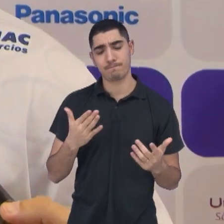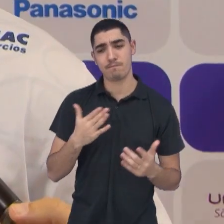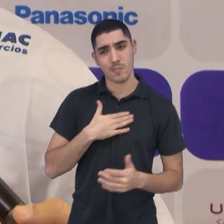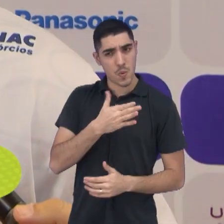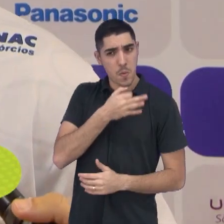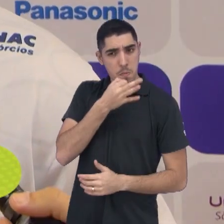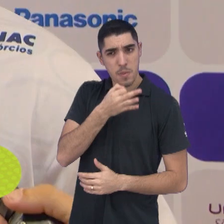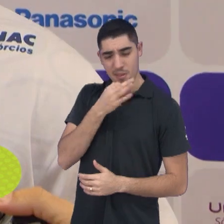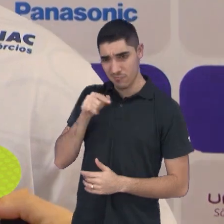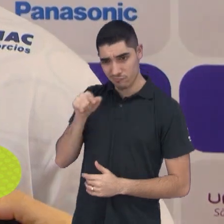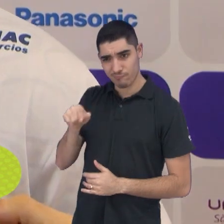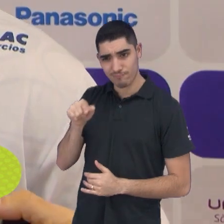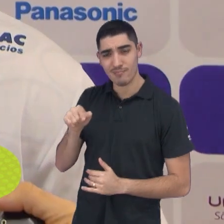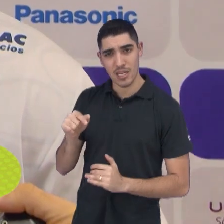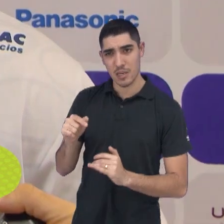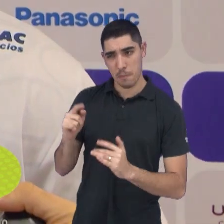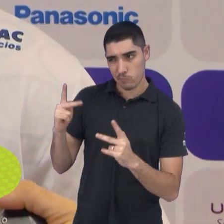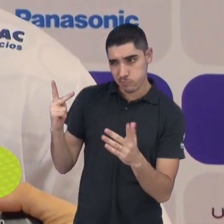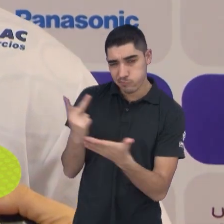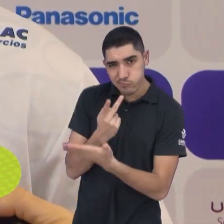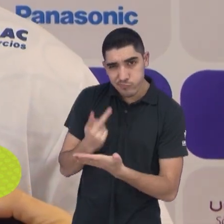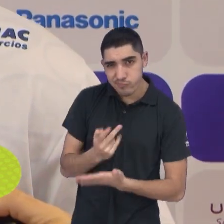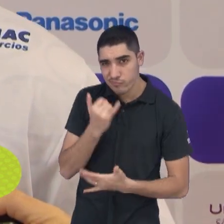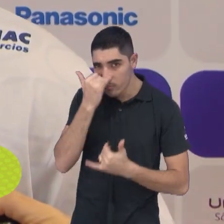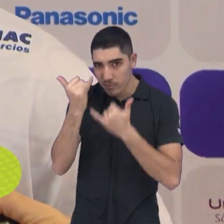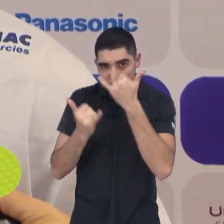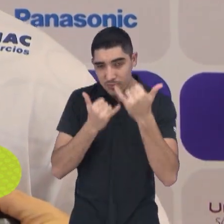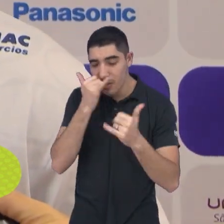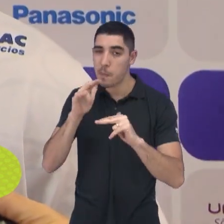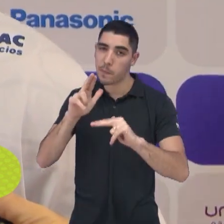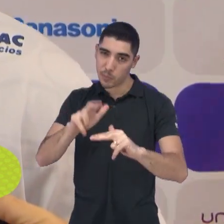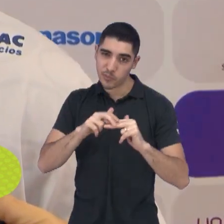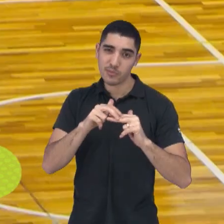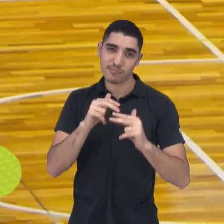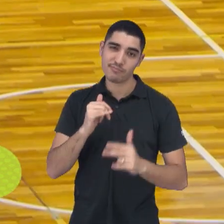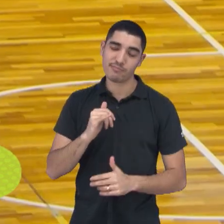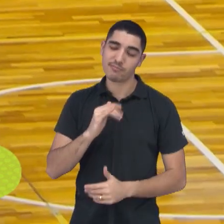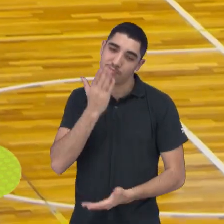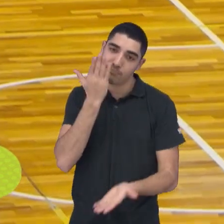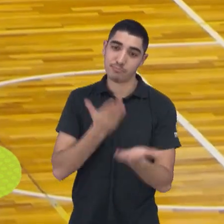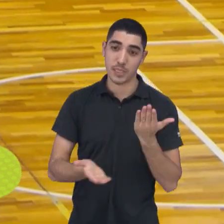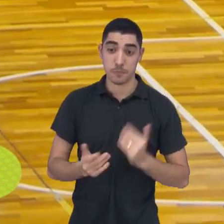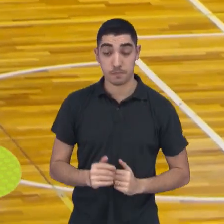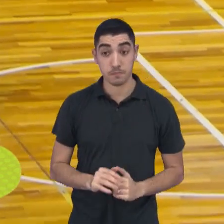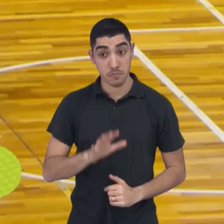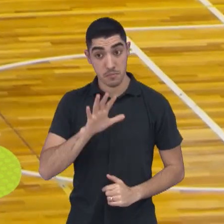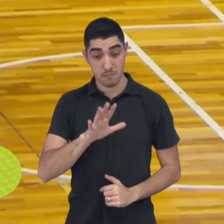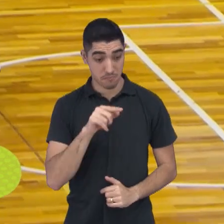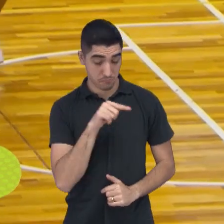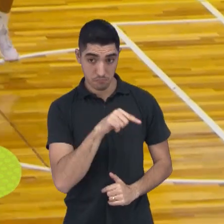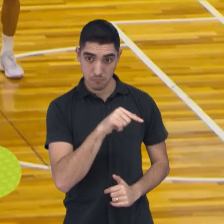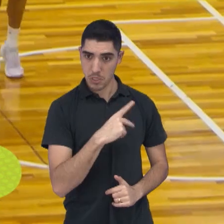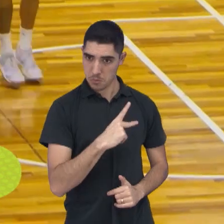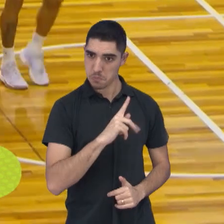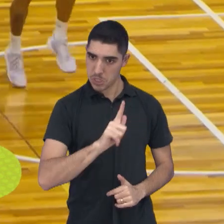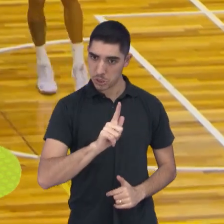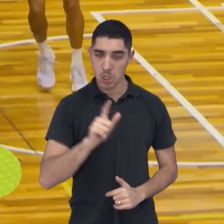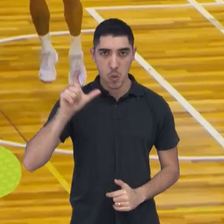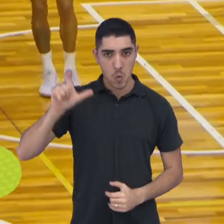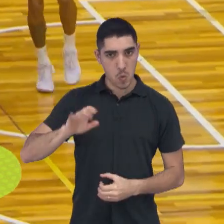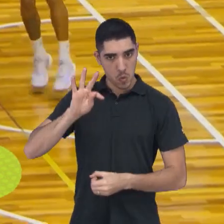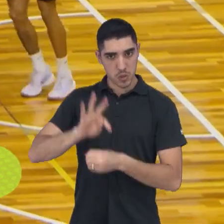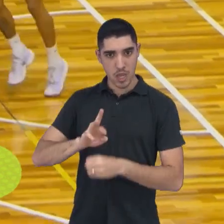erros contaram como fator preponderante para que a gente fosse derrotado nesse 3-2. Já do lado vencedor, o técnico